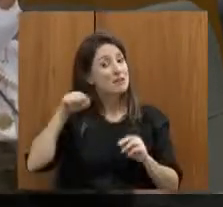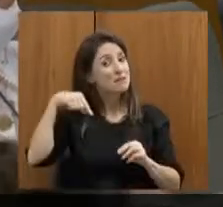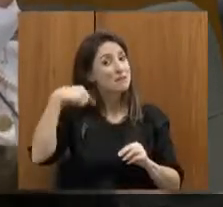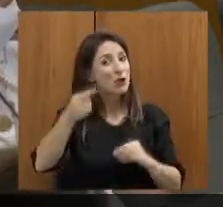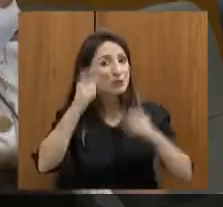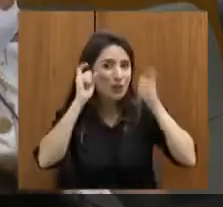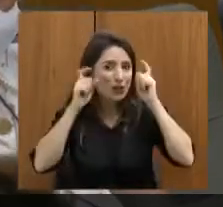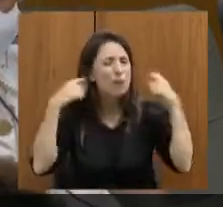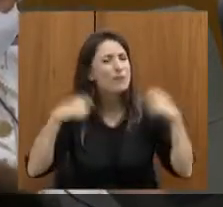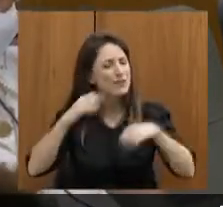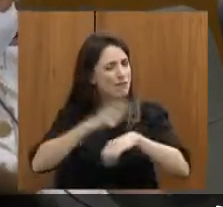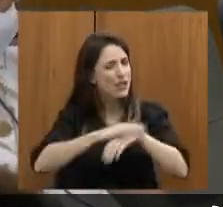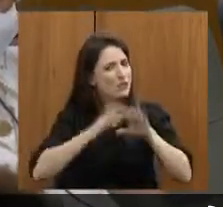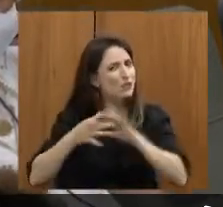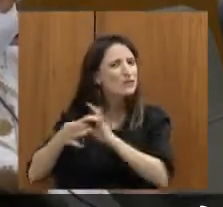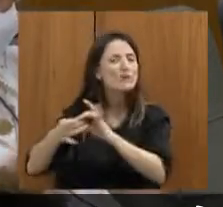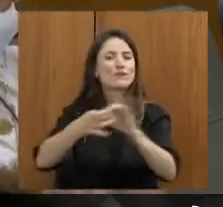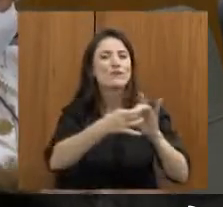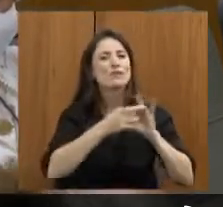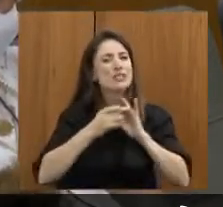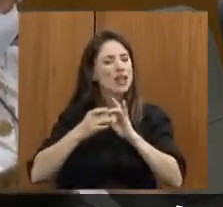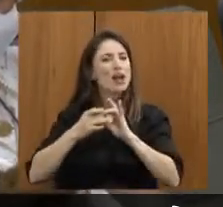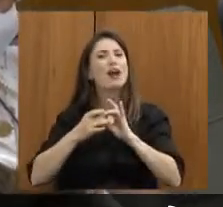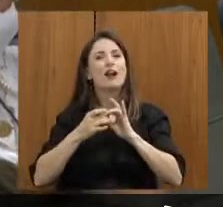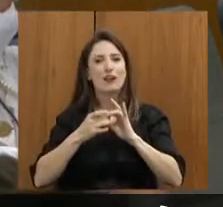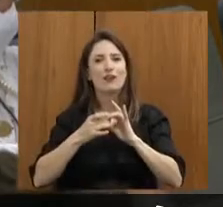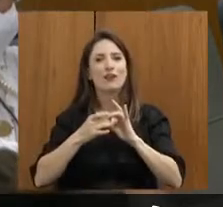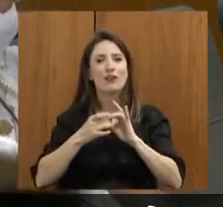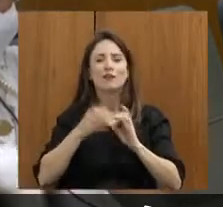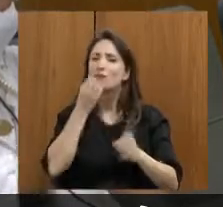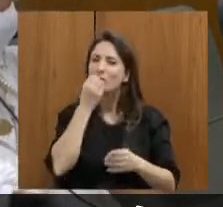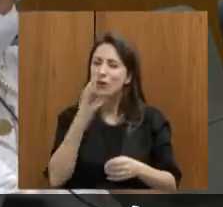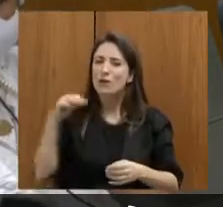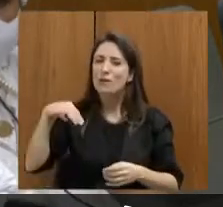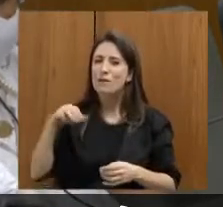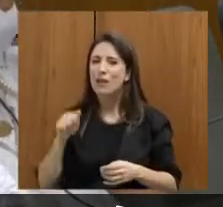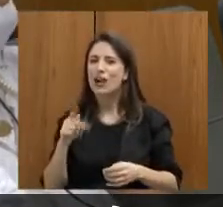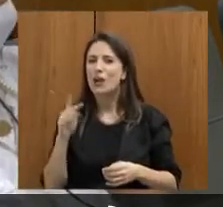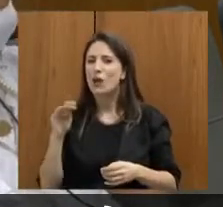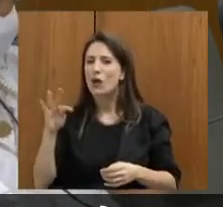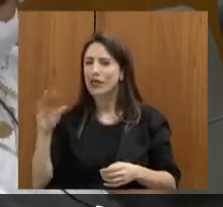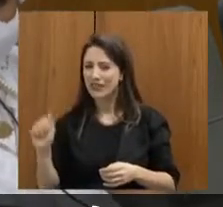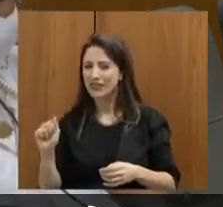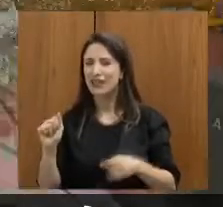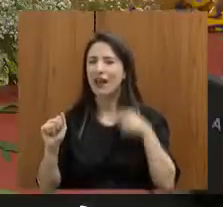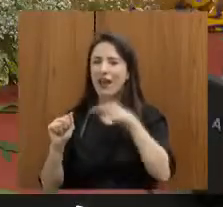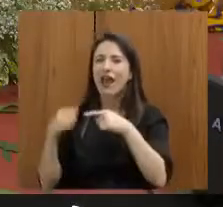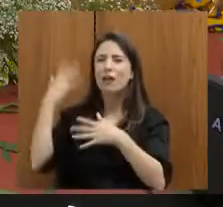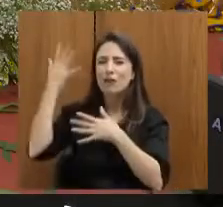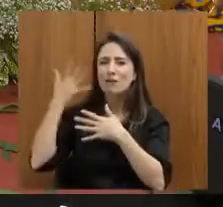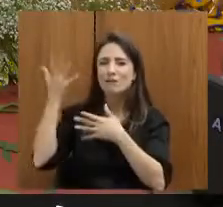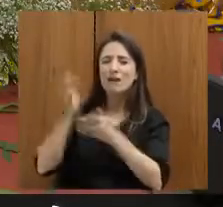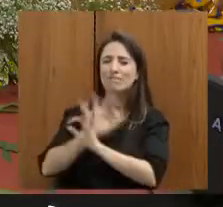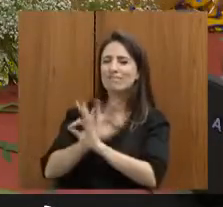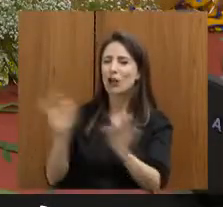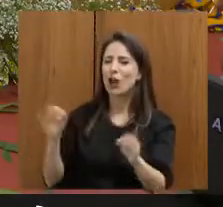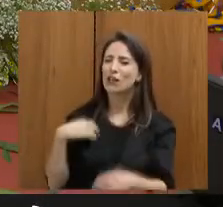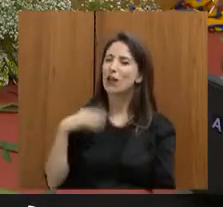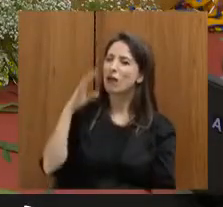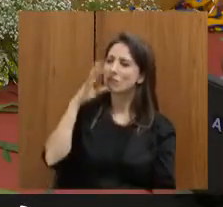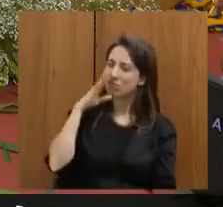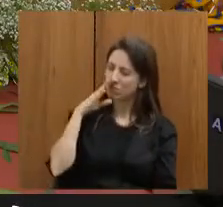mais estamos mais juntos ouvir as palavras da mascote que estão dentro para mim hoje nesse momento foi